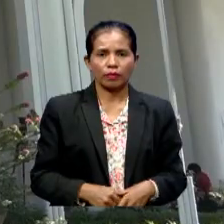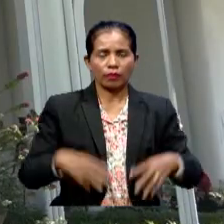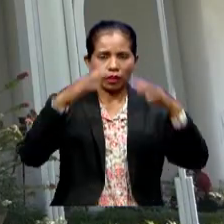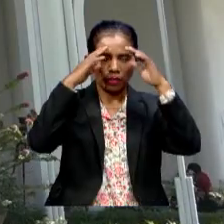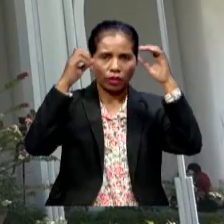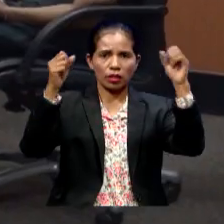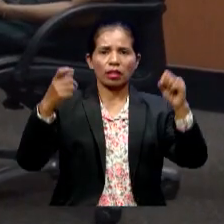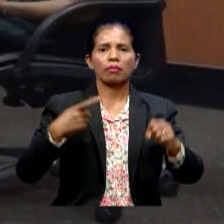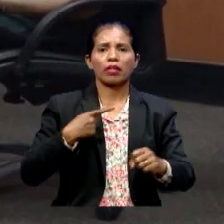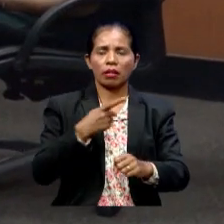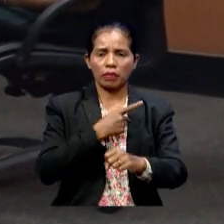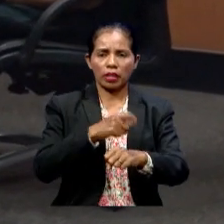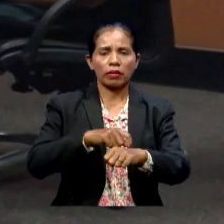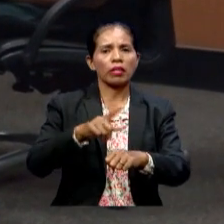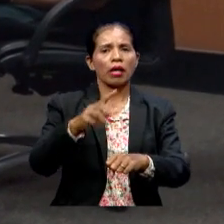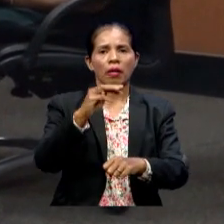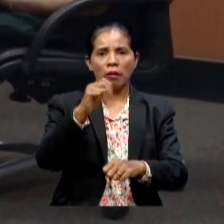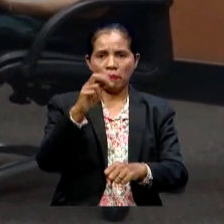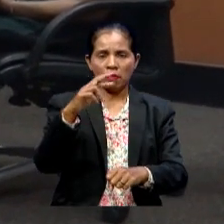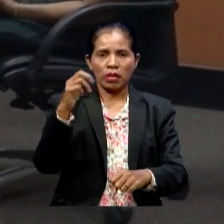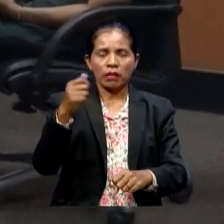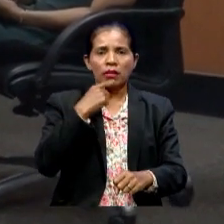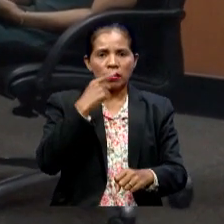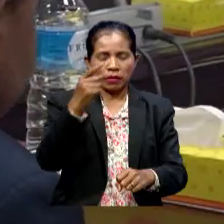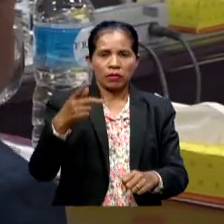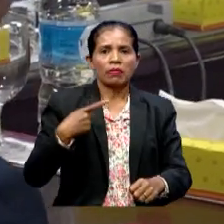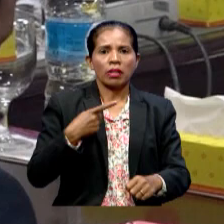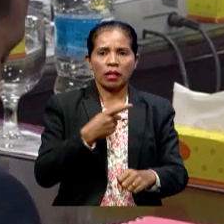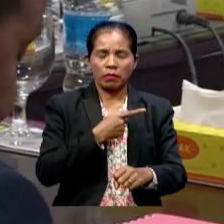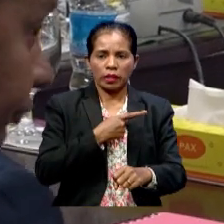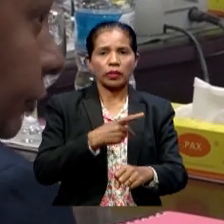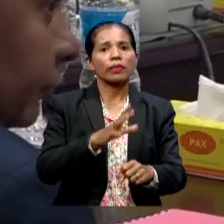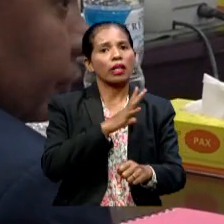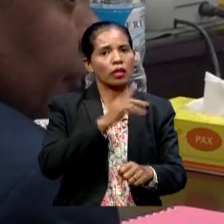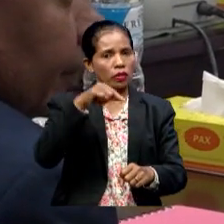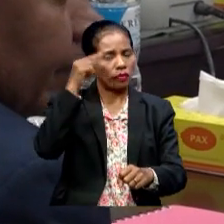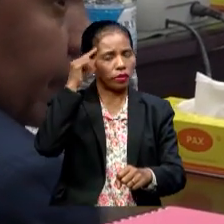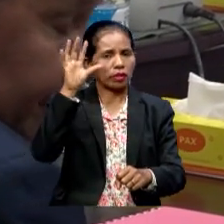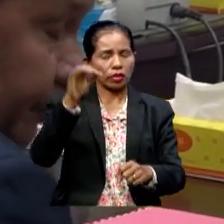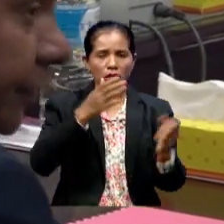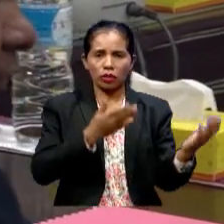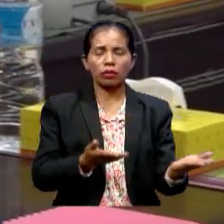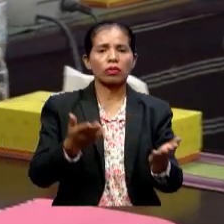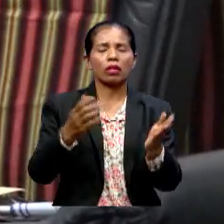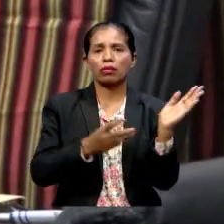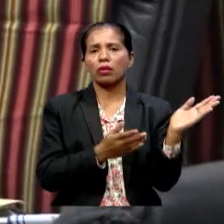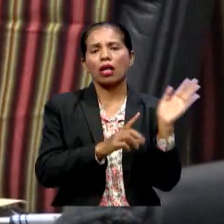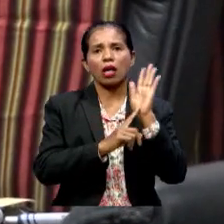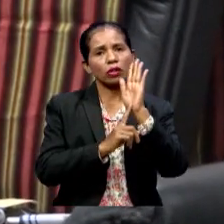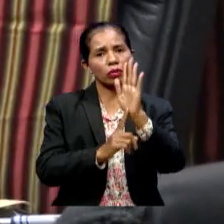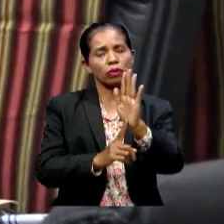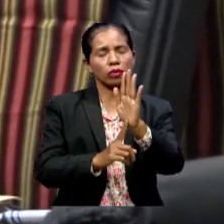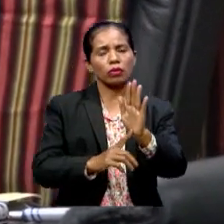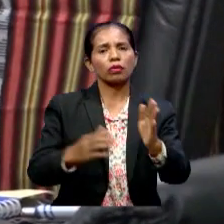Presidente do Parlamento Nacional, Maria Fernanda Lai Hatetem, Parlamento e Governo da CIA, a submete candidato comissário FUN